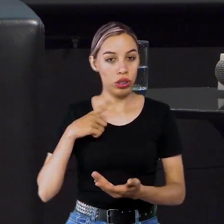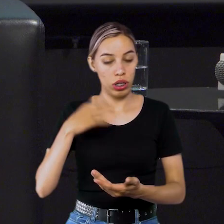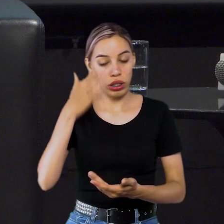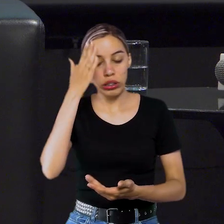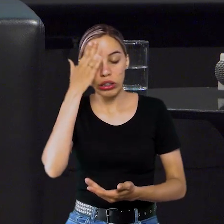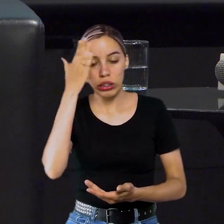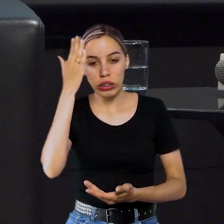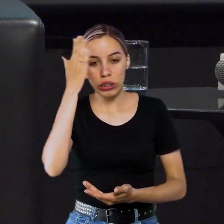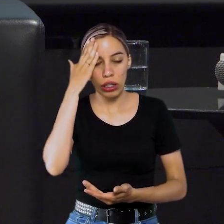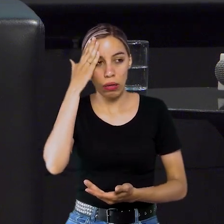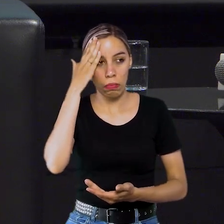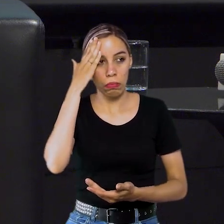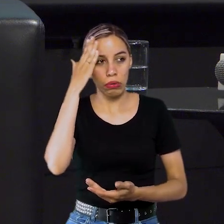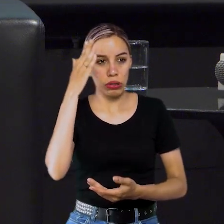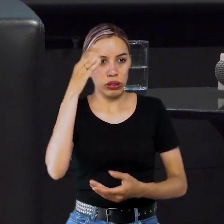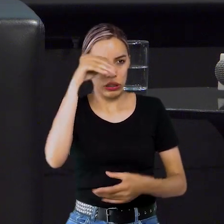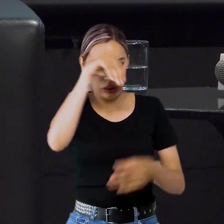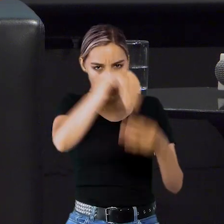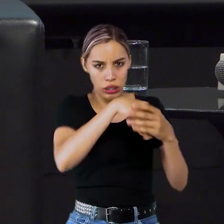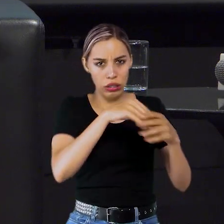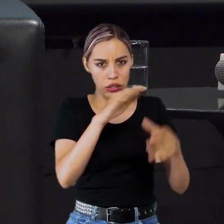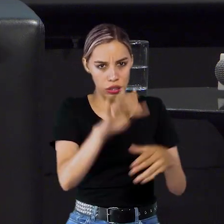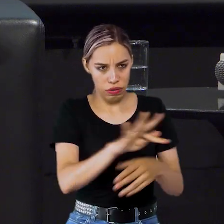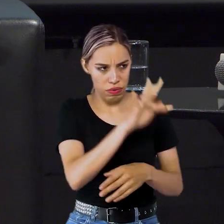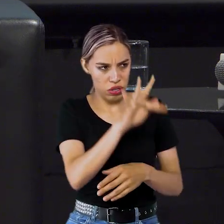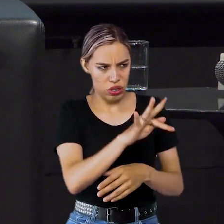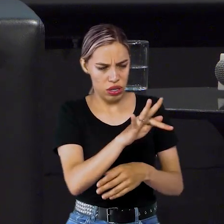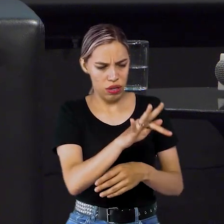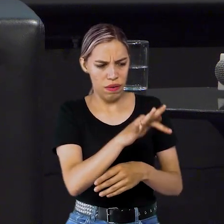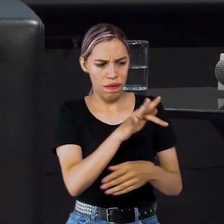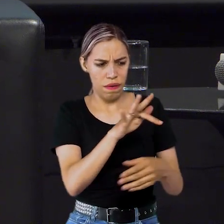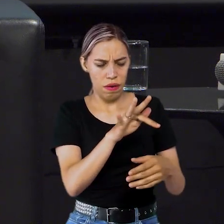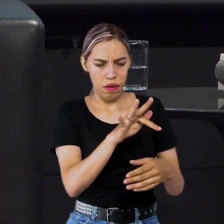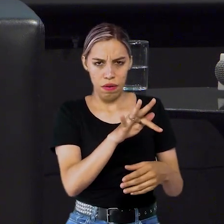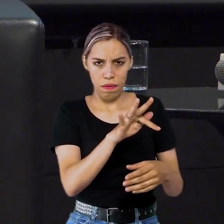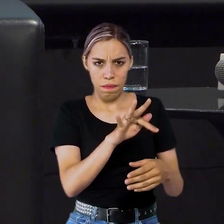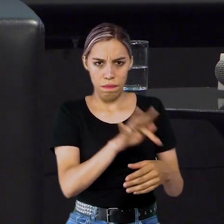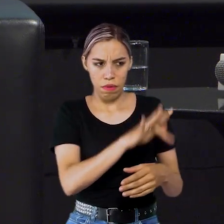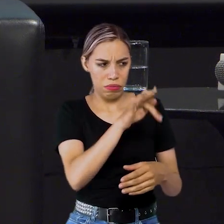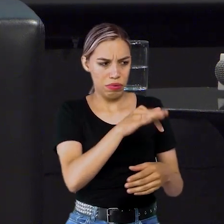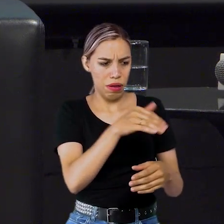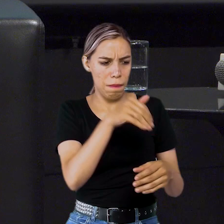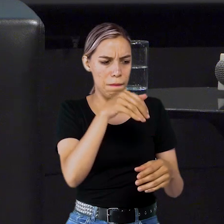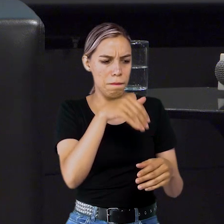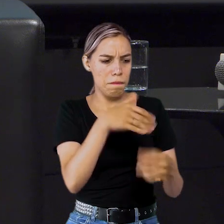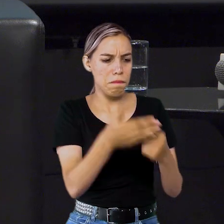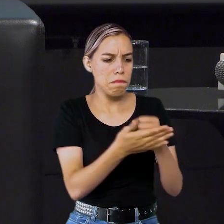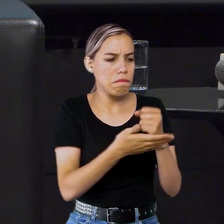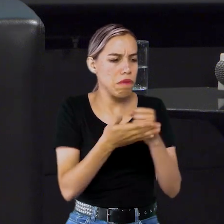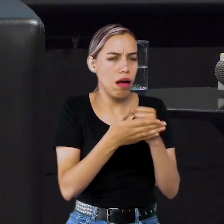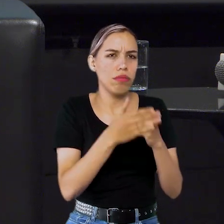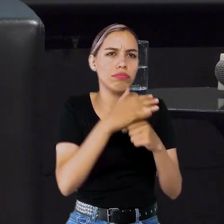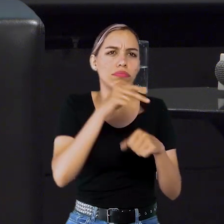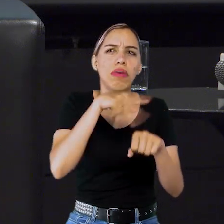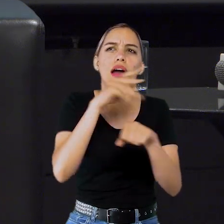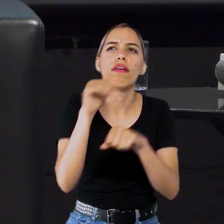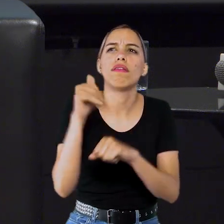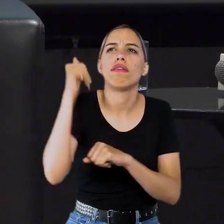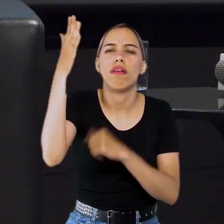passado nas universidades, que de universidade não tem nada, a base é lá de fora, não é